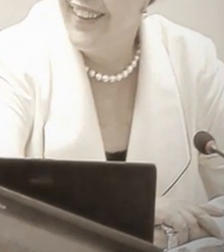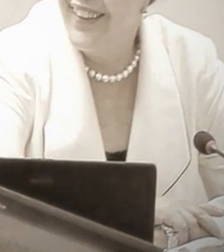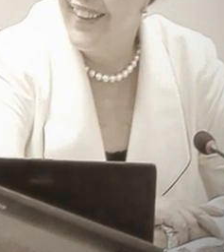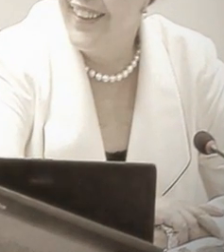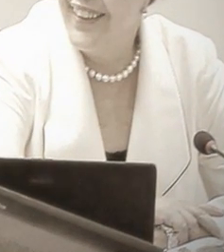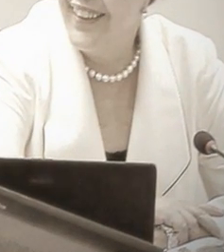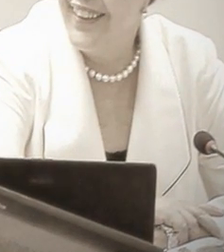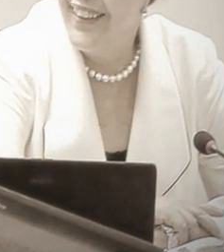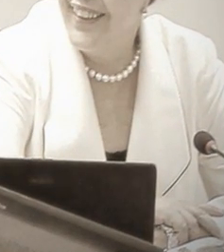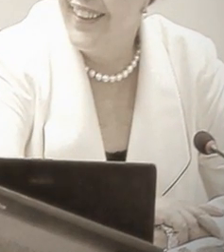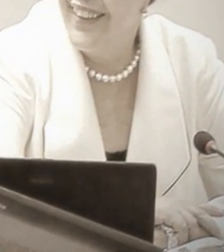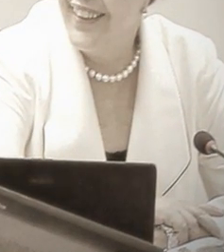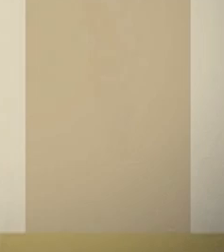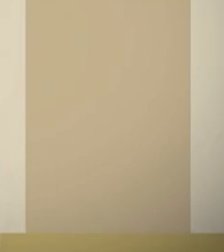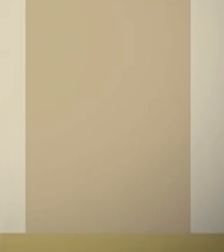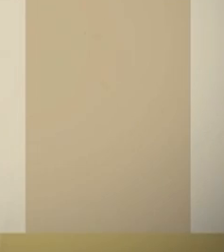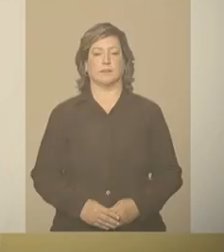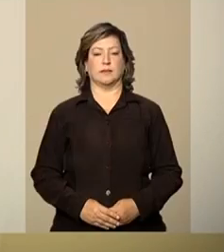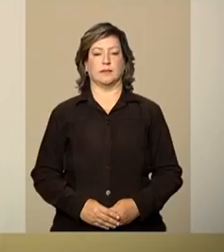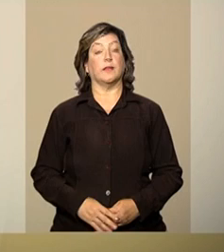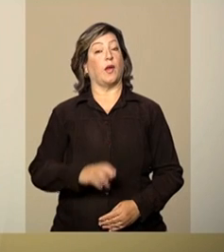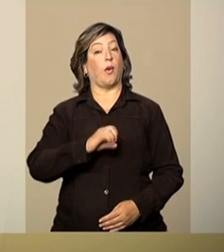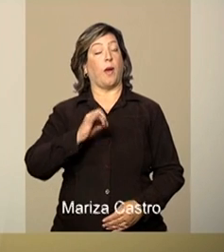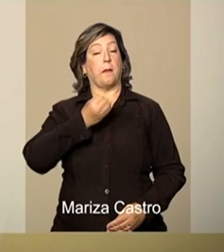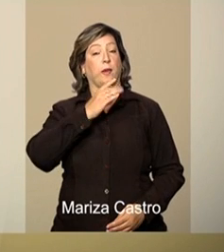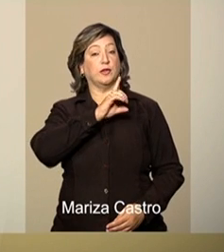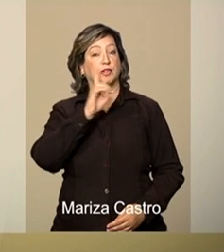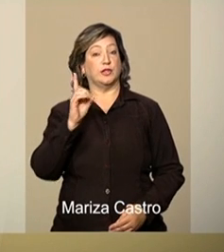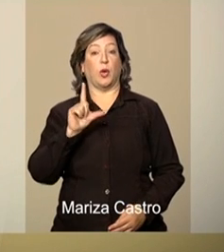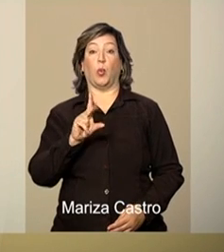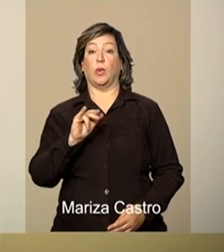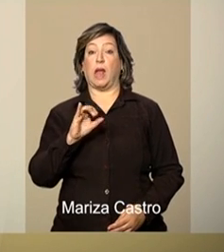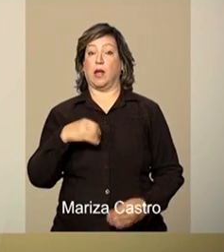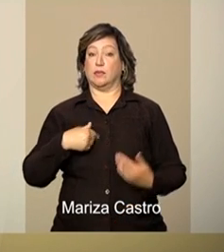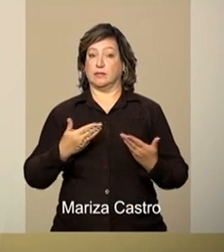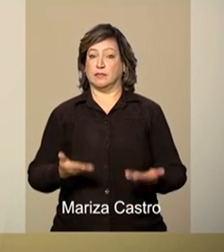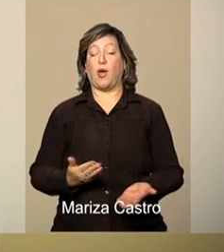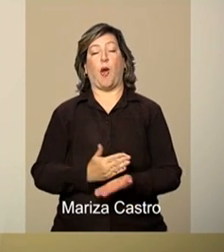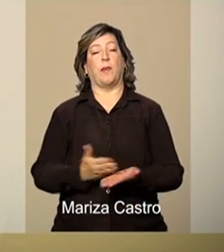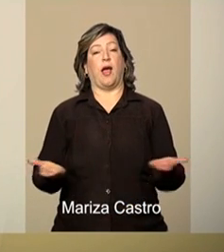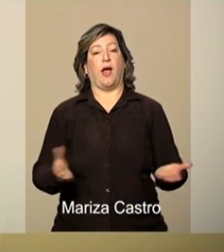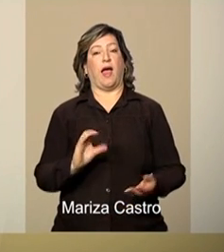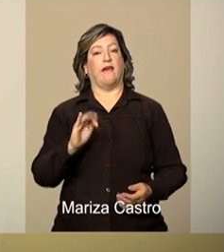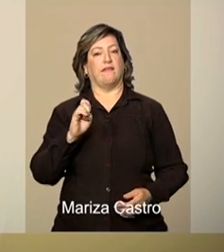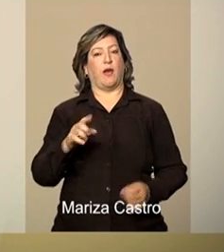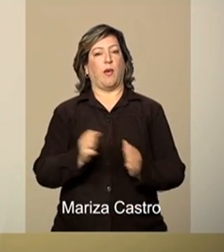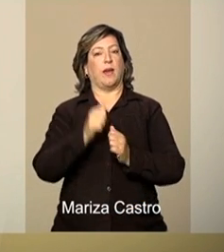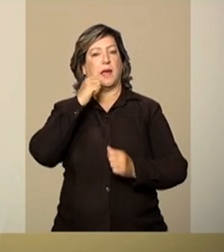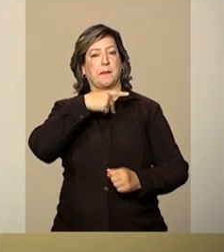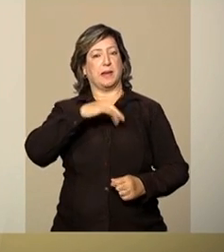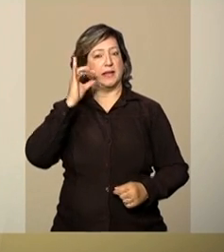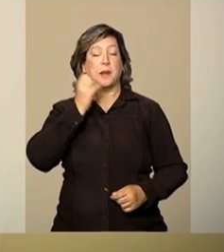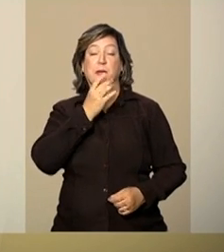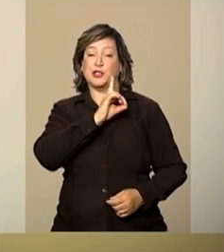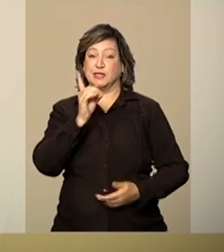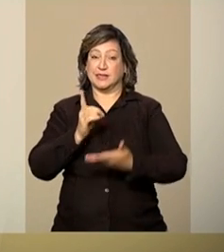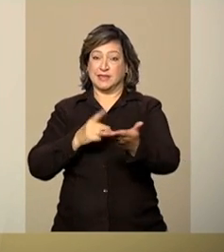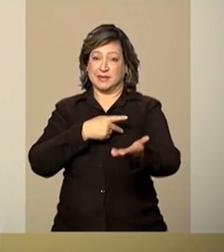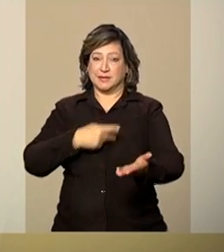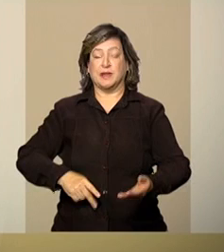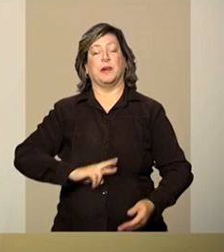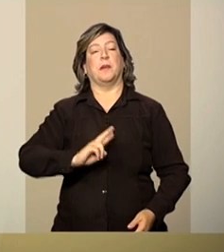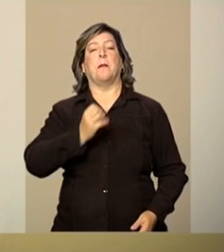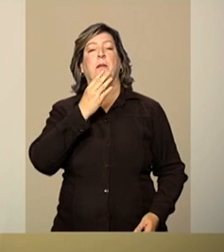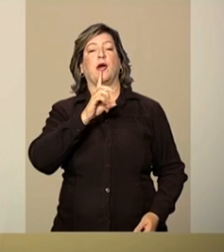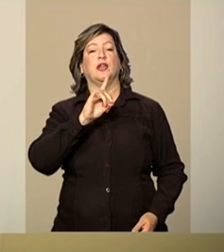café com a Presidenta Olá bom dia eu sou o Luciano Seixas e começa agora mais um café com a presidenta Dilma Bom dia presidenta Bom